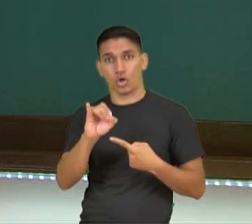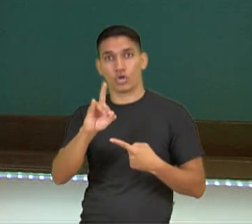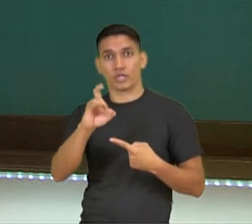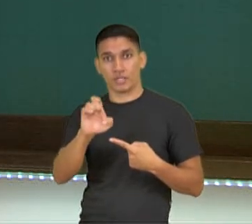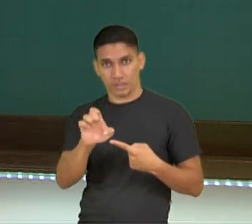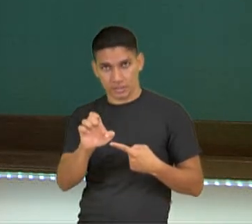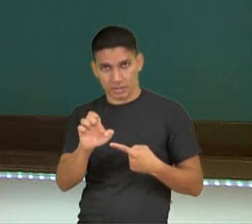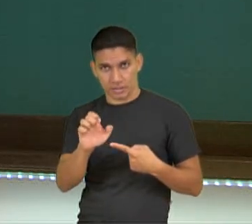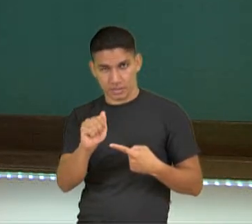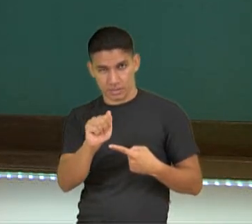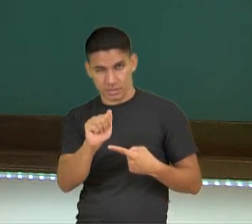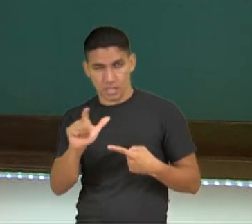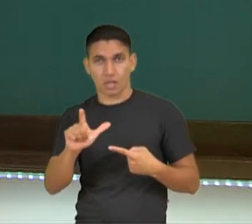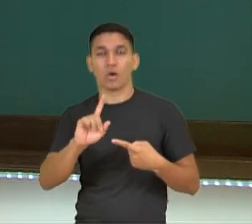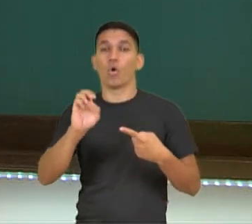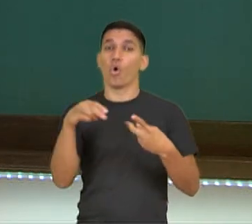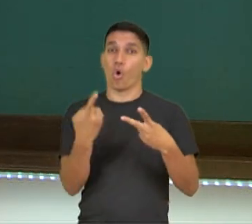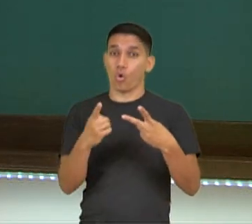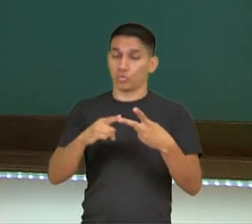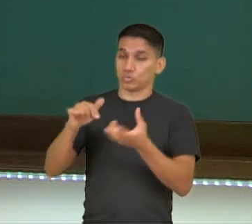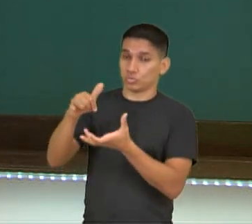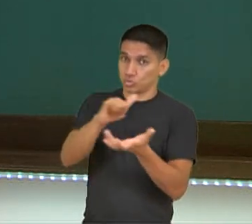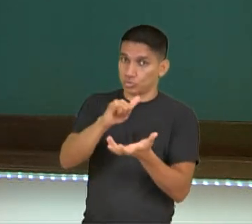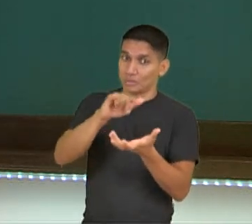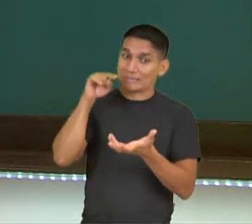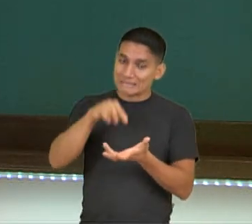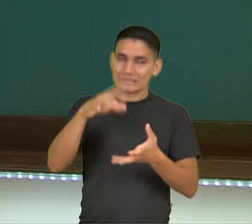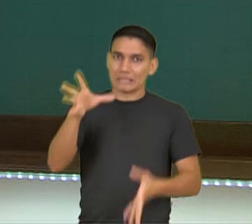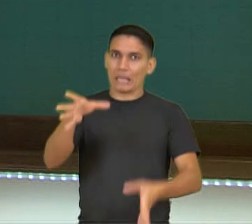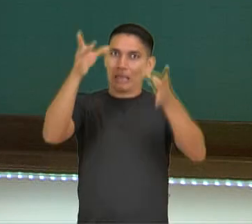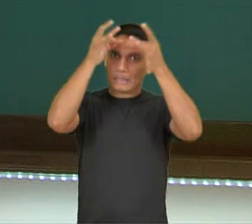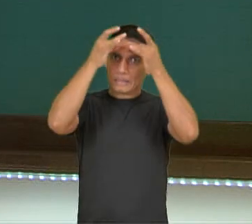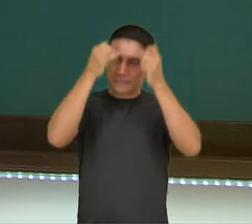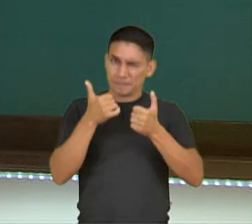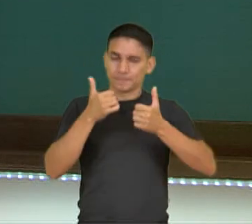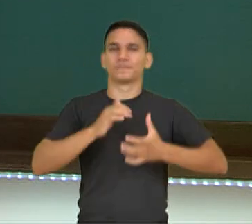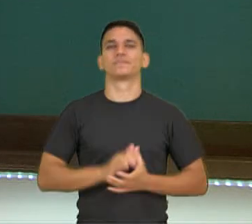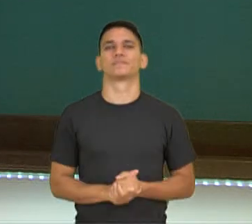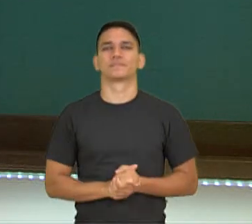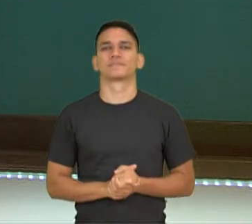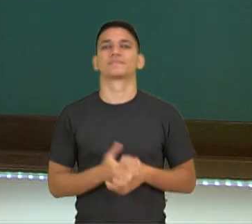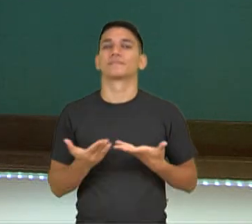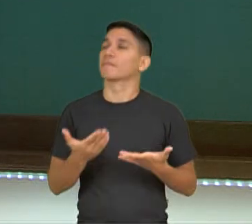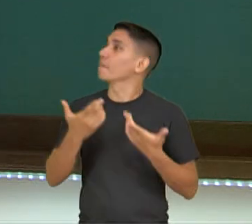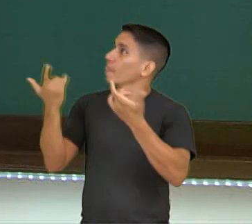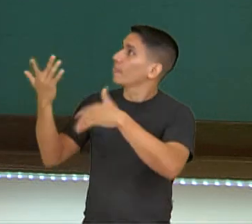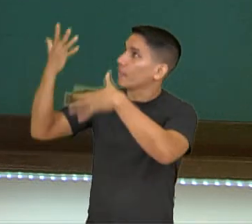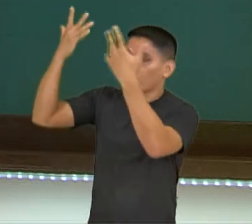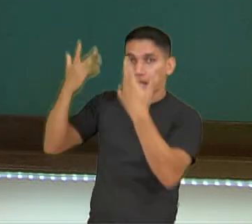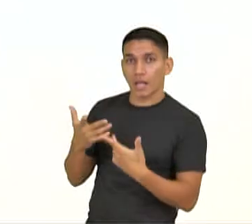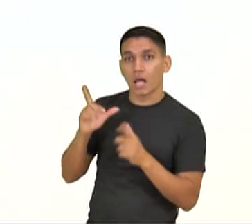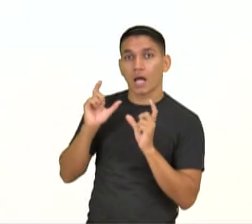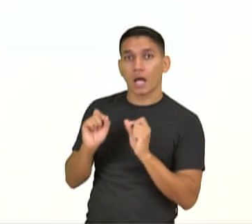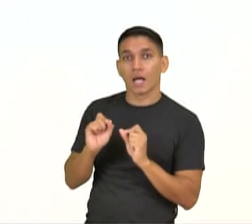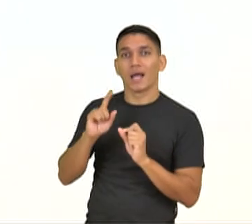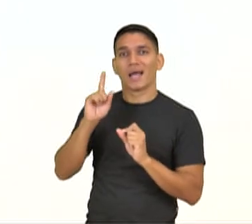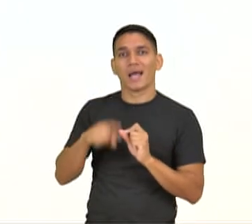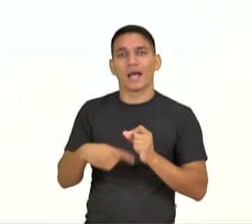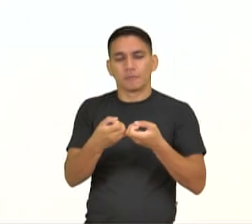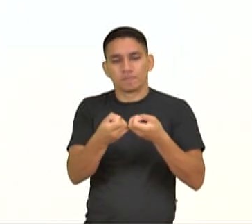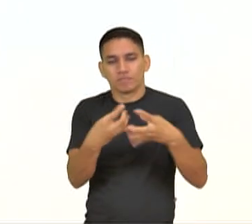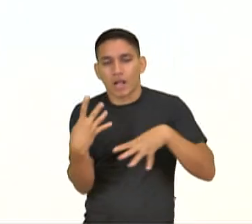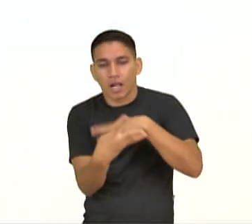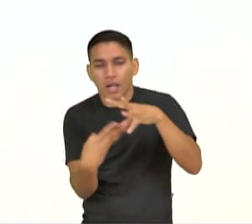tá certo? Então, guarde isso com muito carinho, beleza? Vamos lá? Então, quando a gente fala numa dispersão,